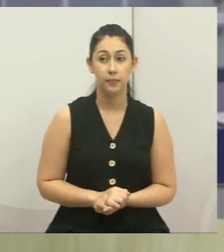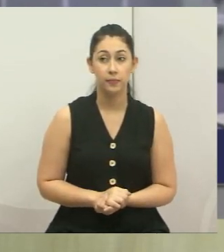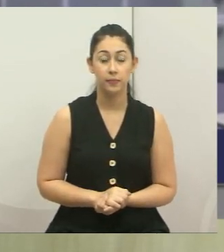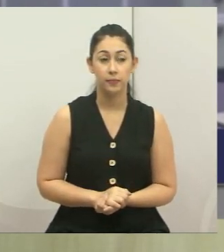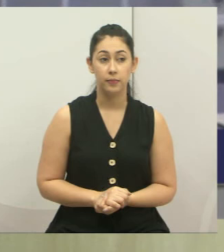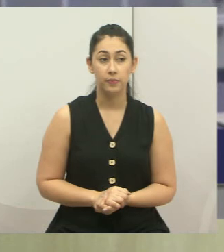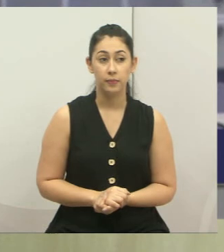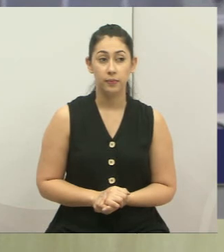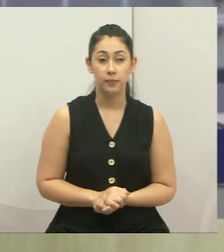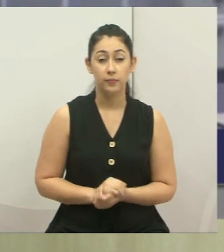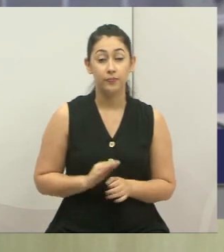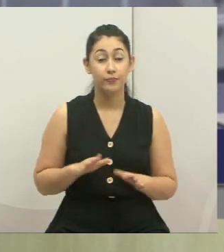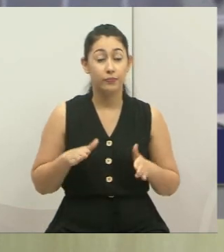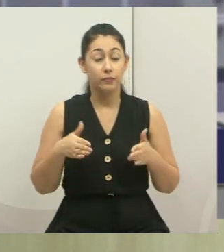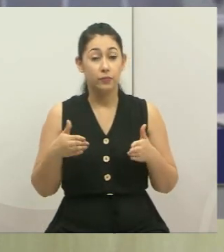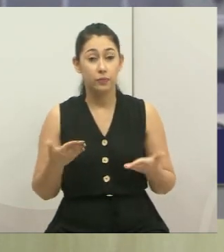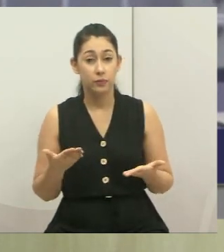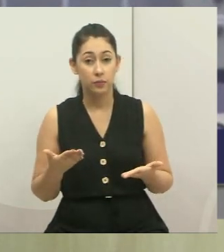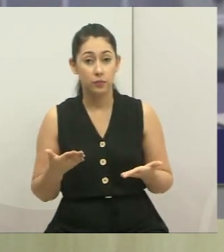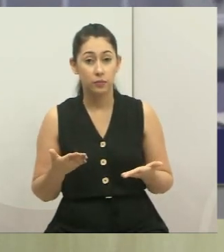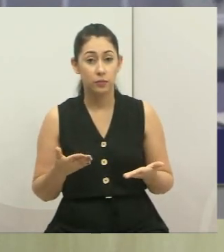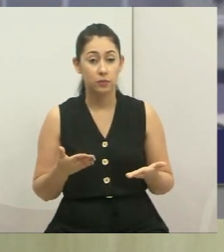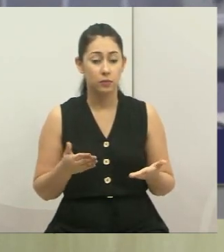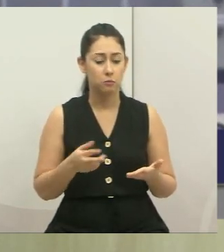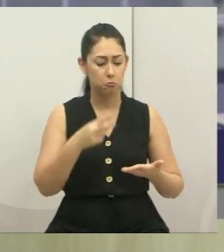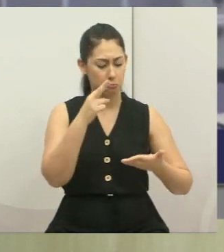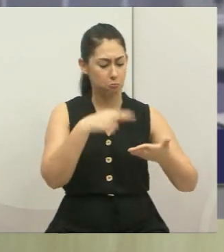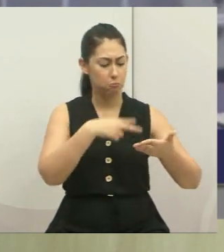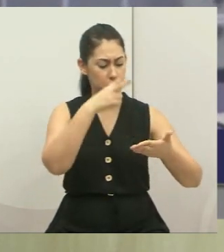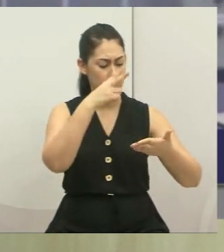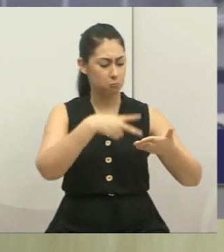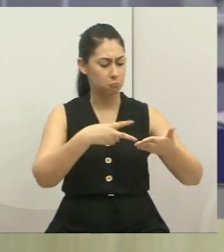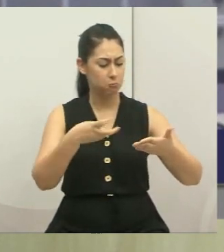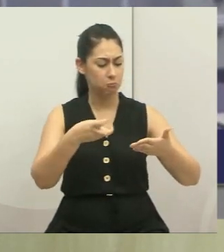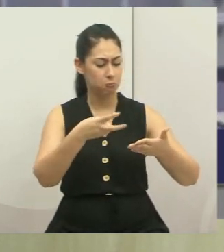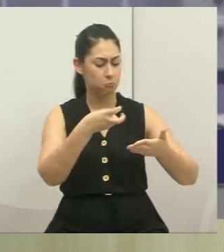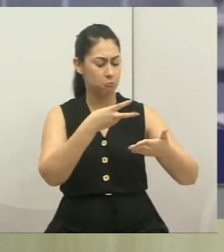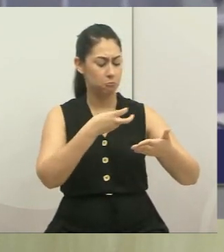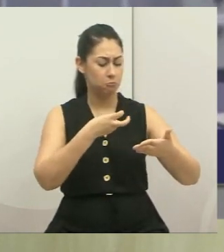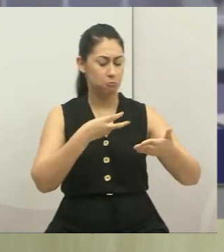então estão sendo analisadas